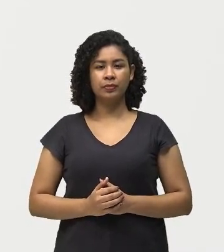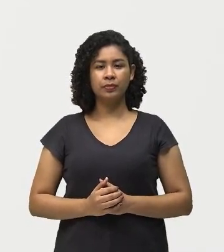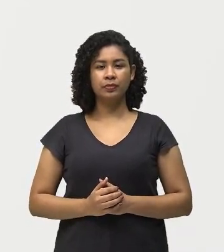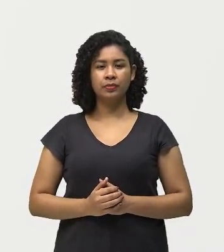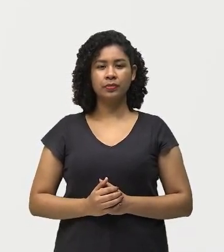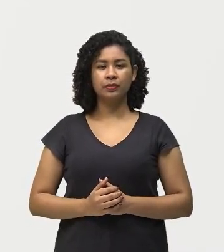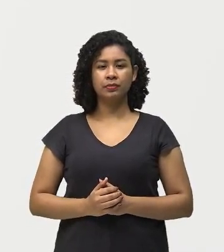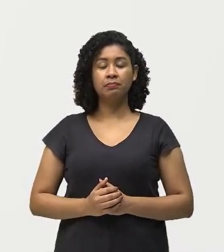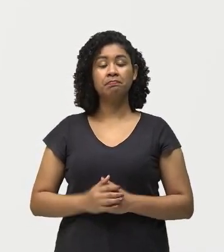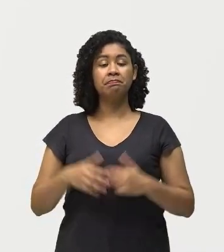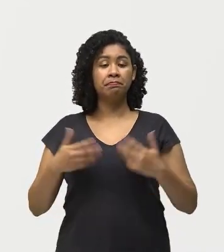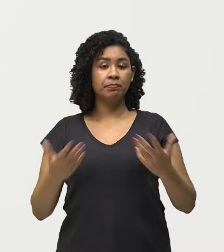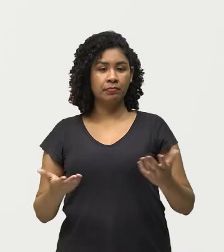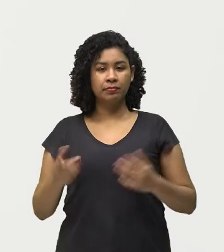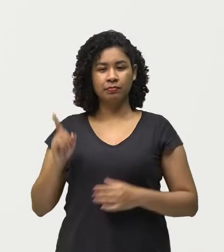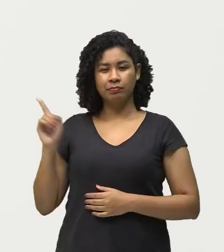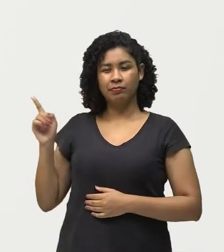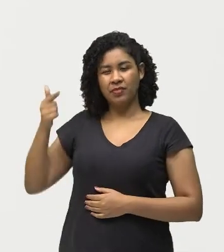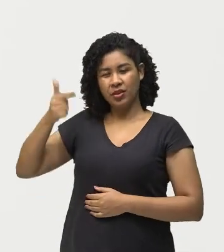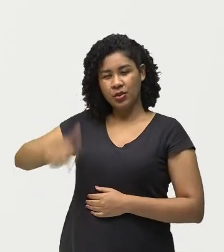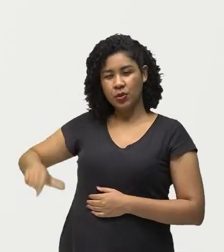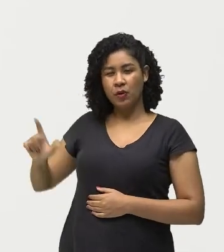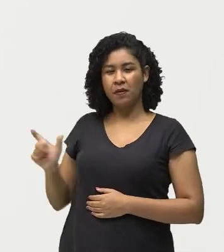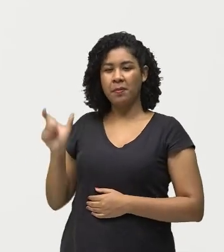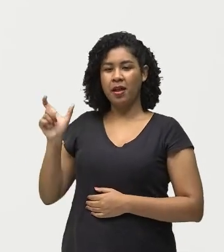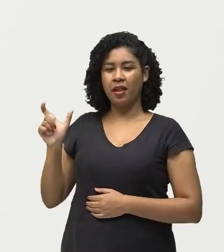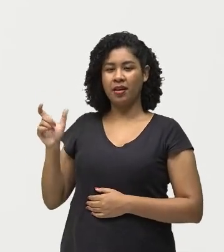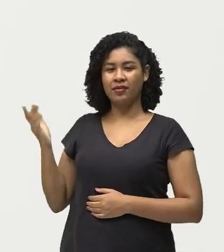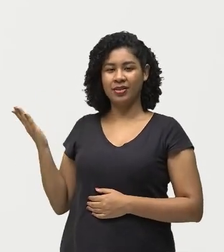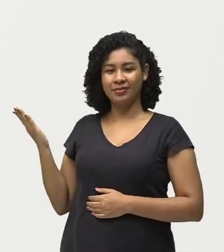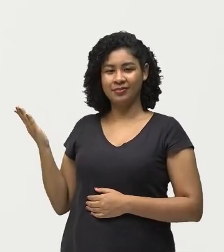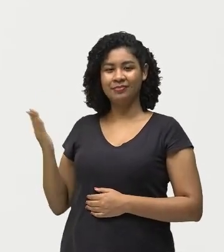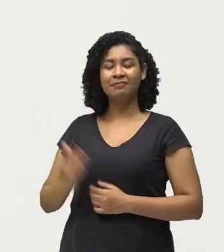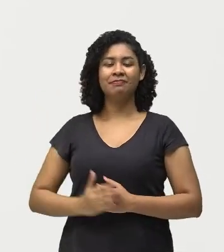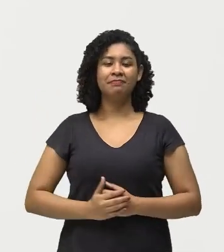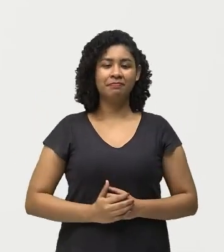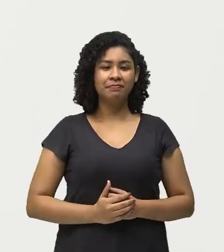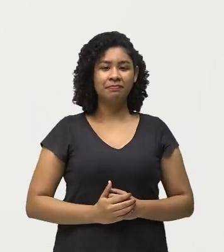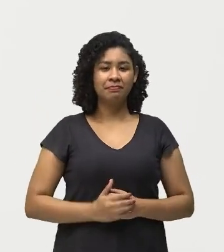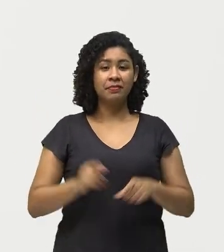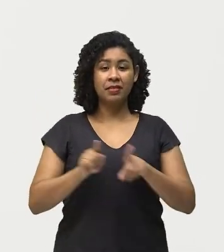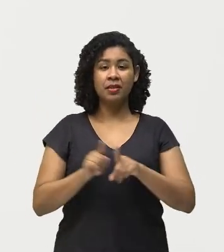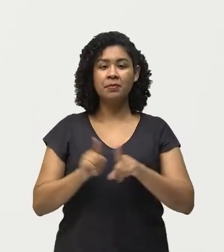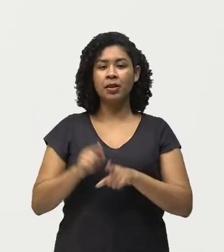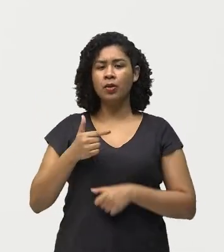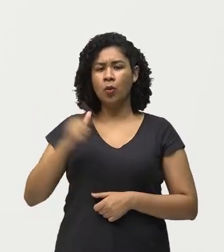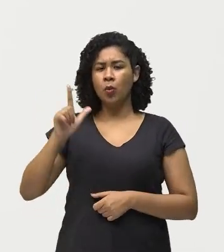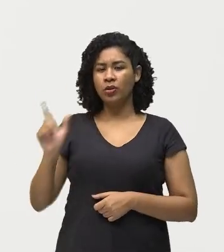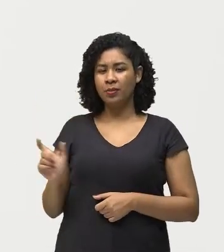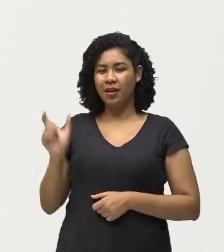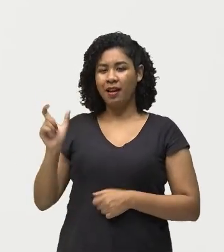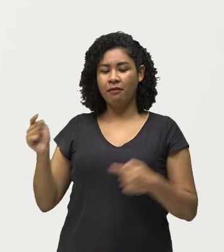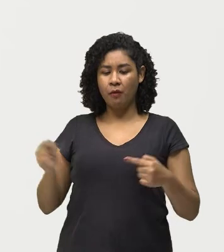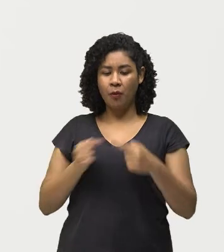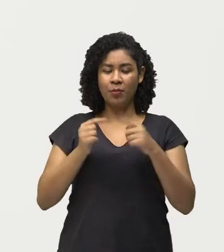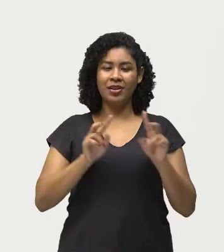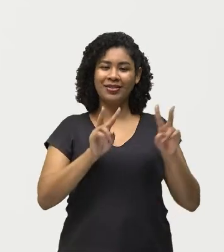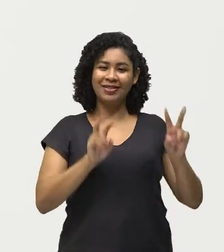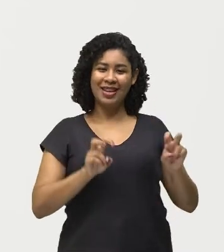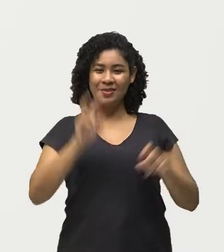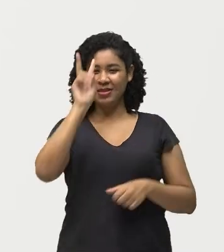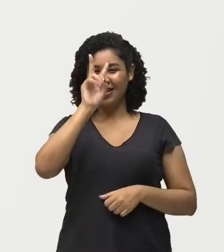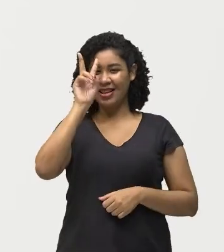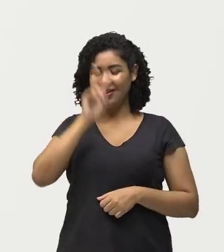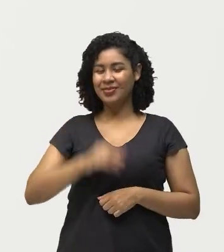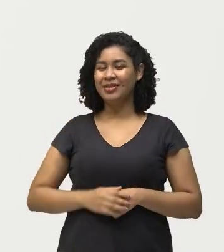calculations. Então, novamente a palavra computer. E aqui você tem science, que é o título também, uma palavra que estava